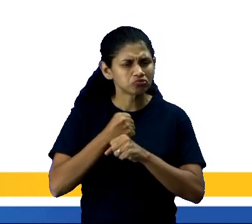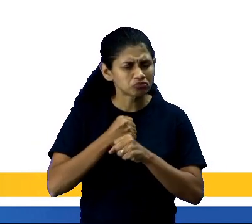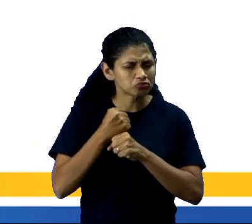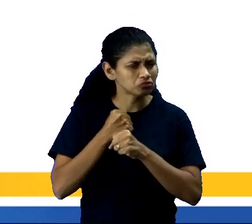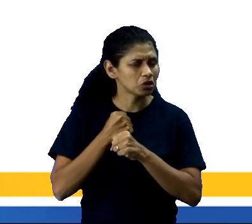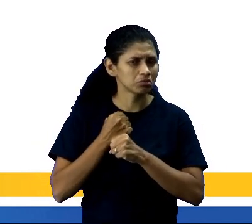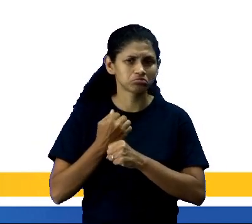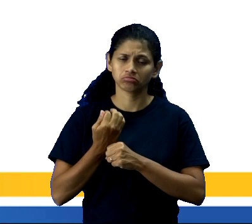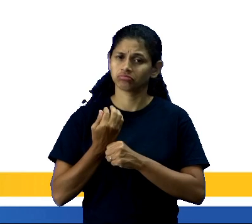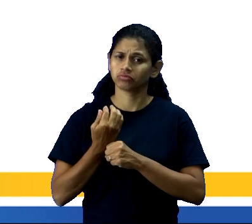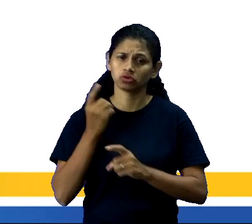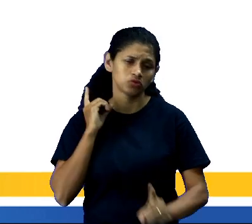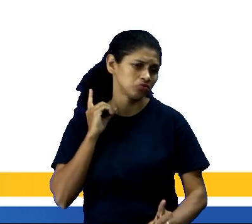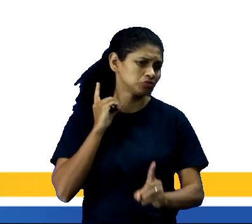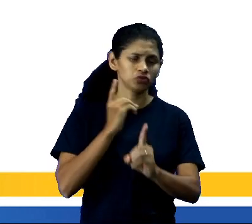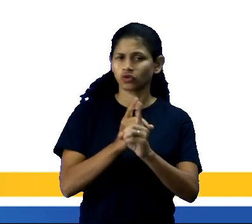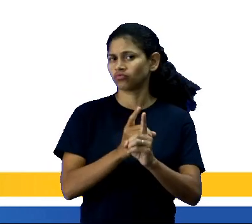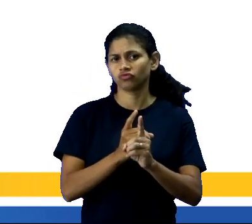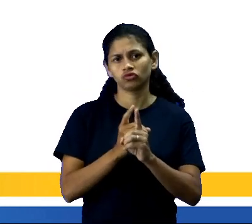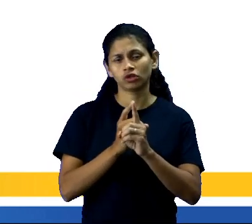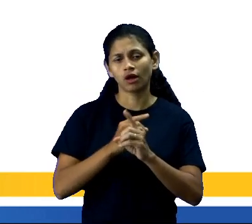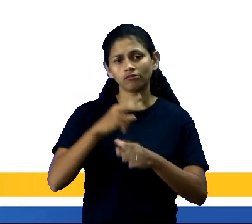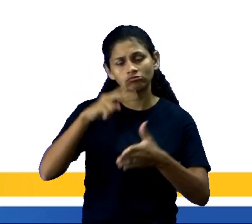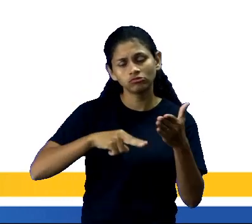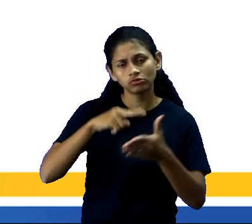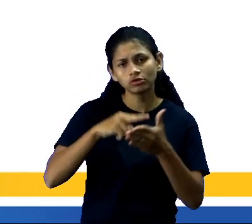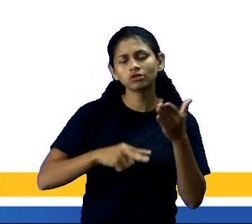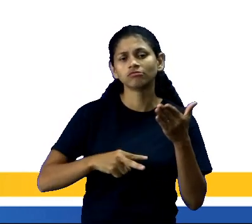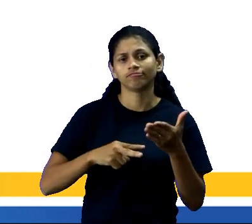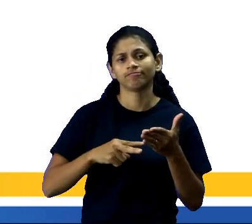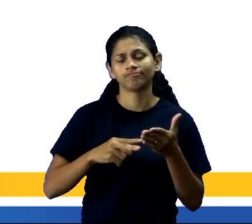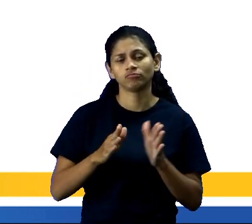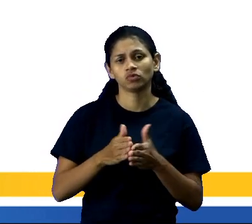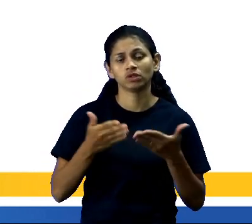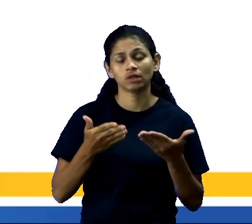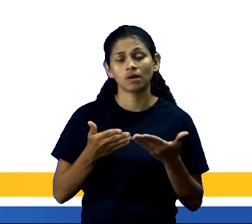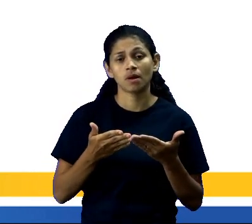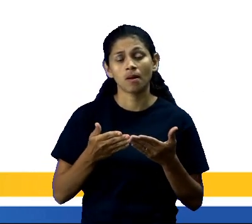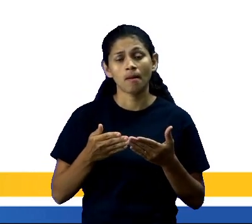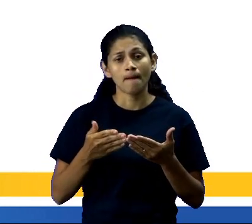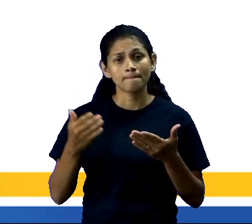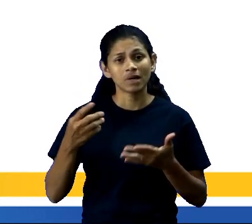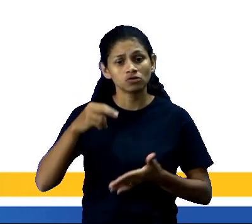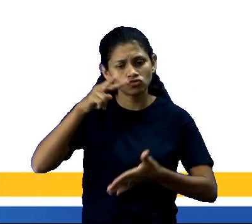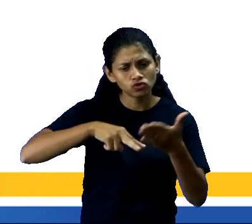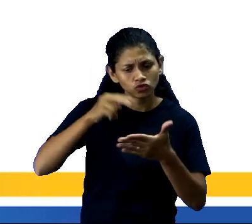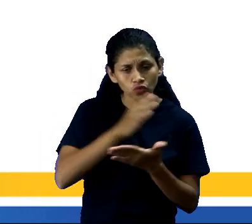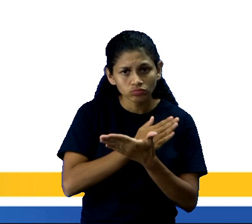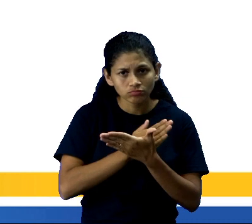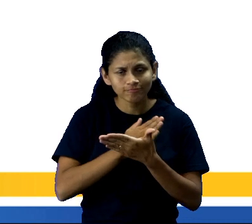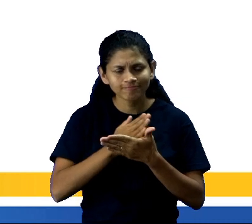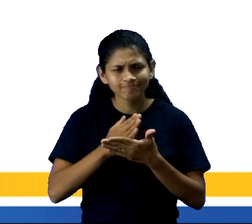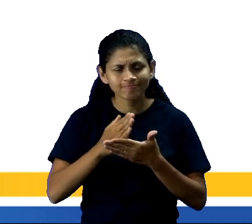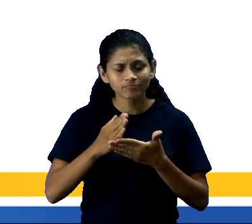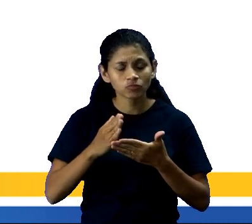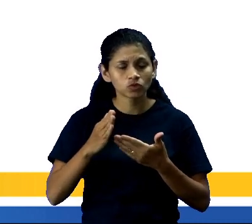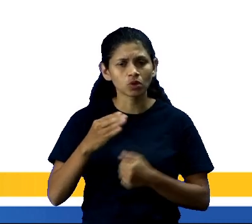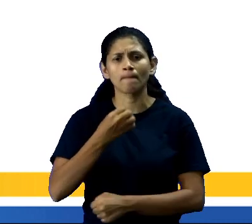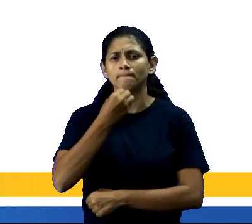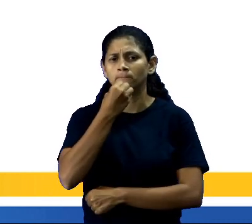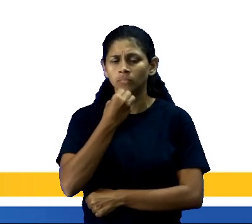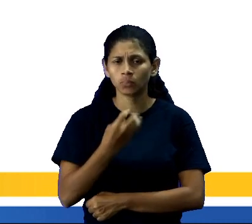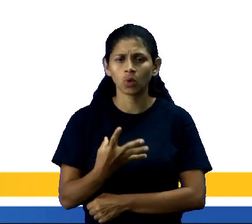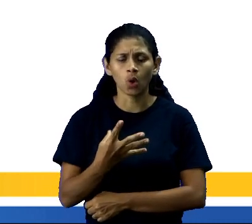que conseguisse me envolver com a trama e os personagens. Para os leitores iniciantes, é uma excelente indicação,